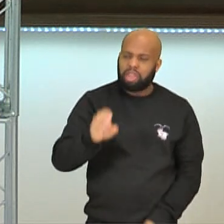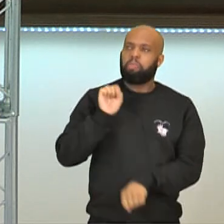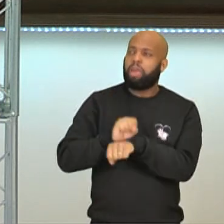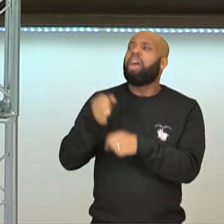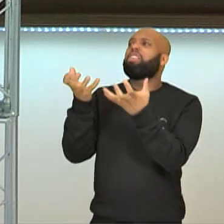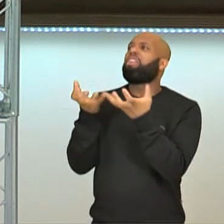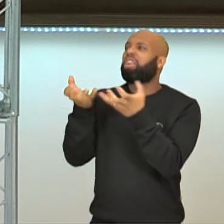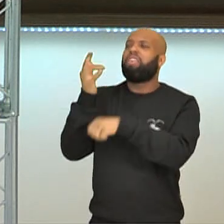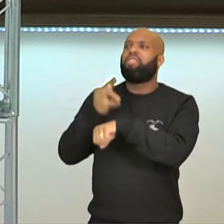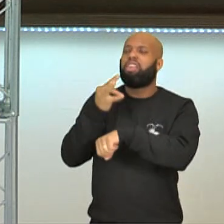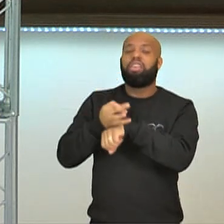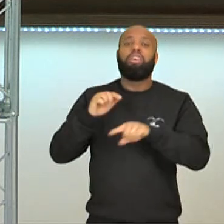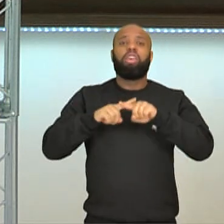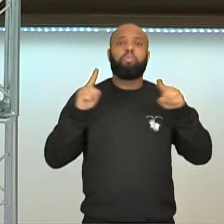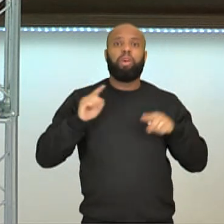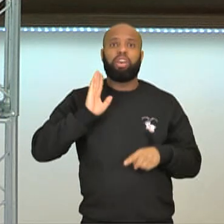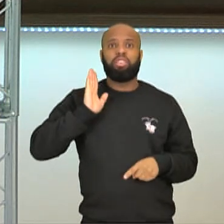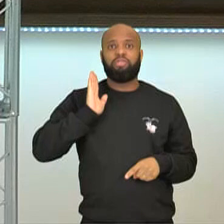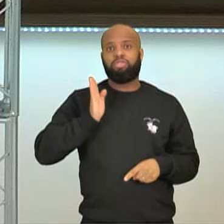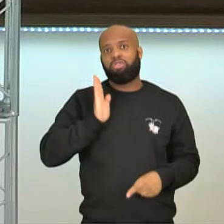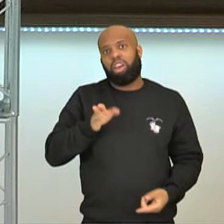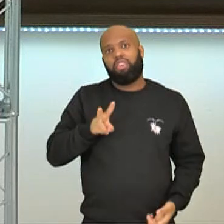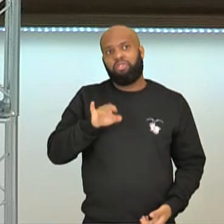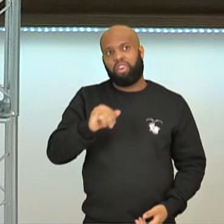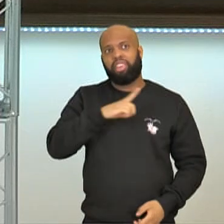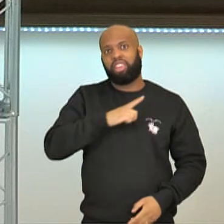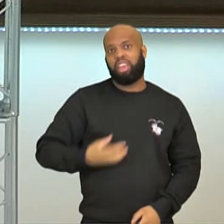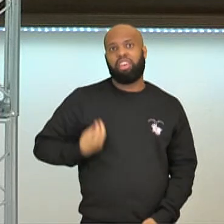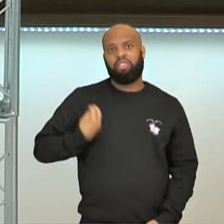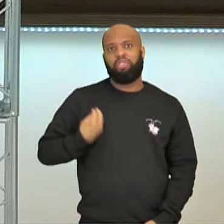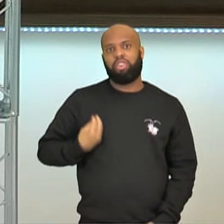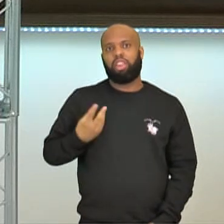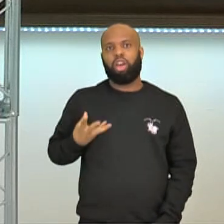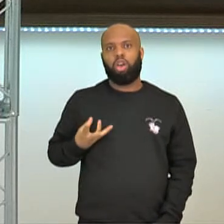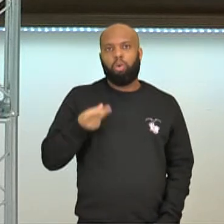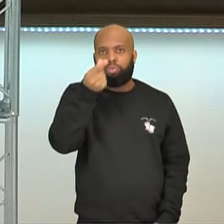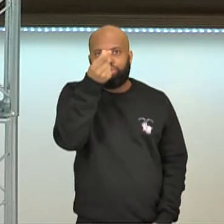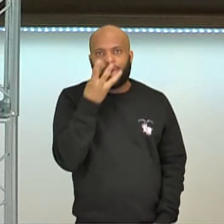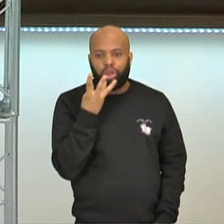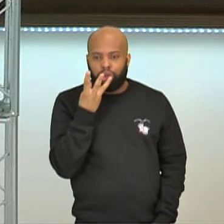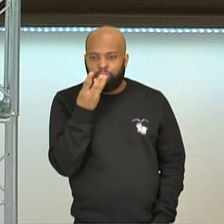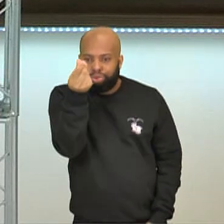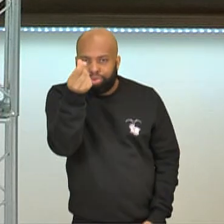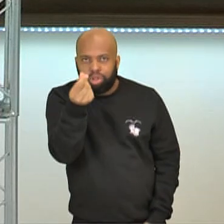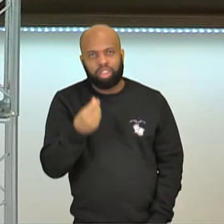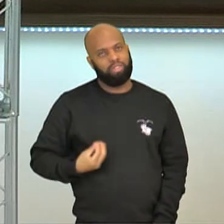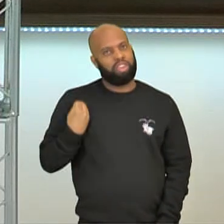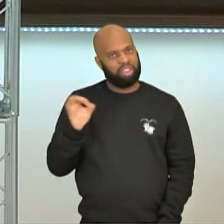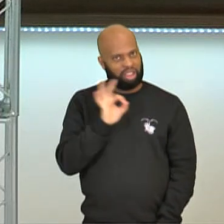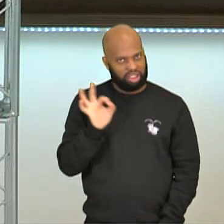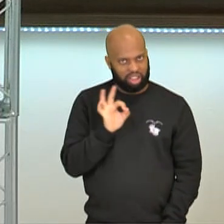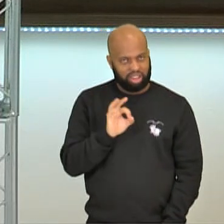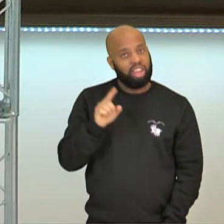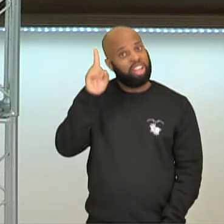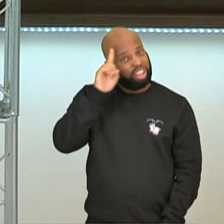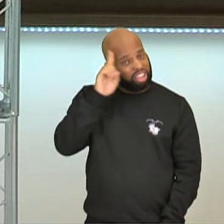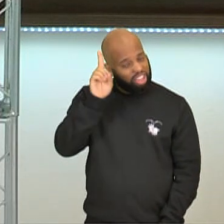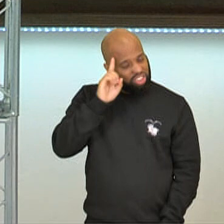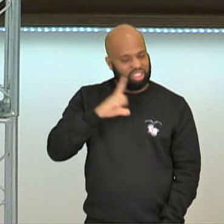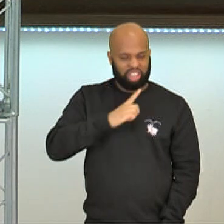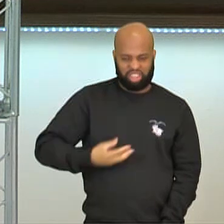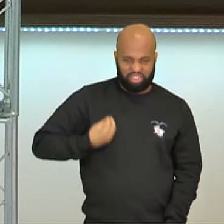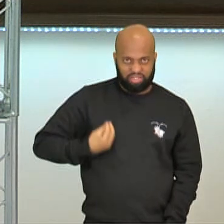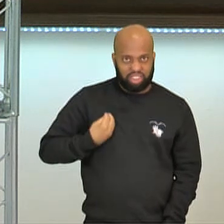esperando férias, daqui a pouco você já vai estar. Sua vida já passou e você não viveu. Então viva cada dia como um dia bom, um